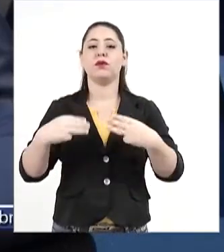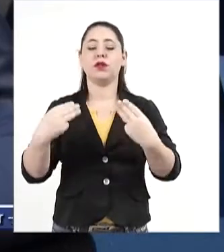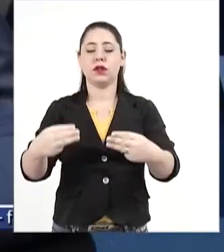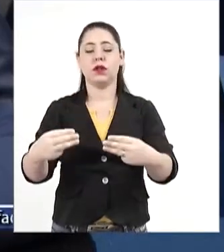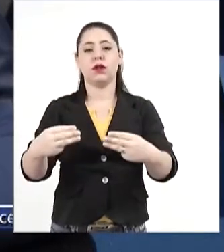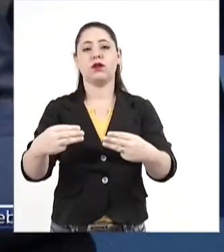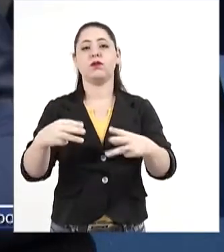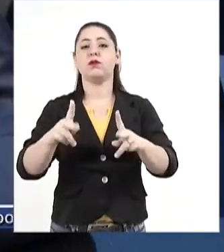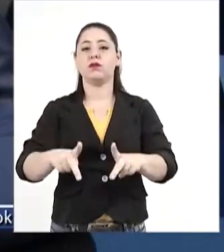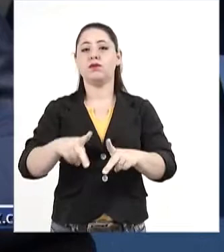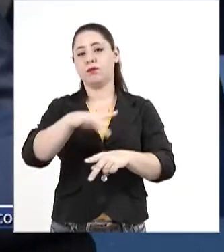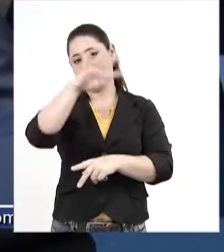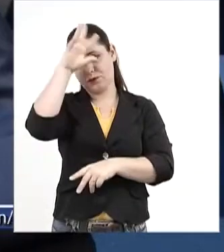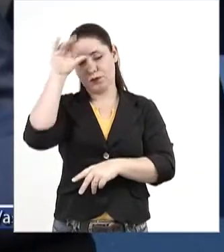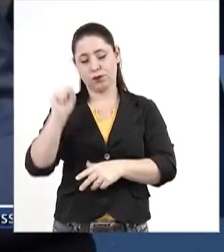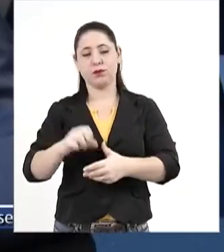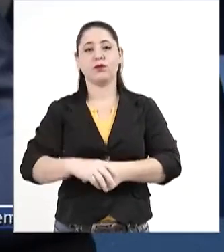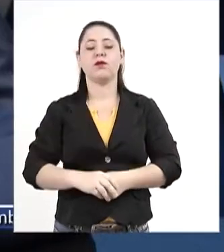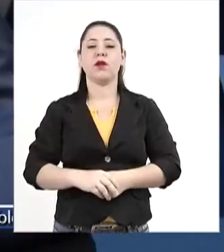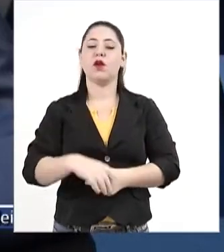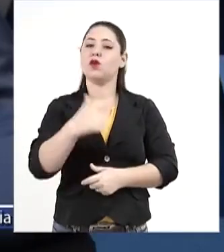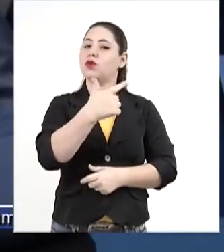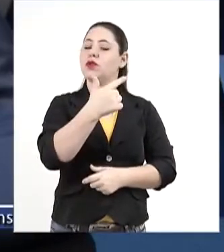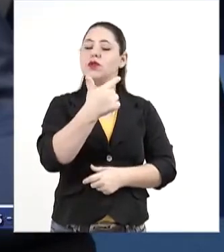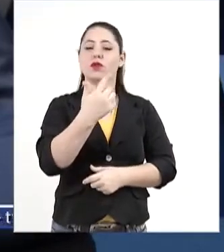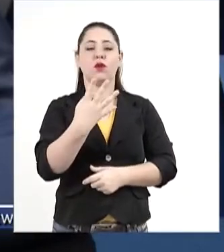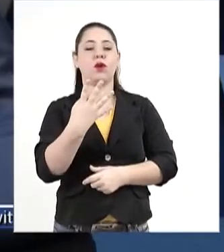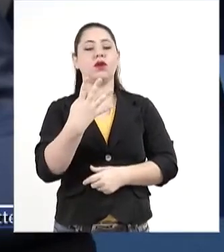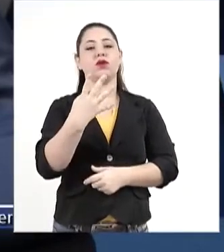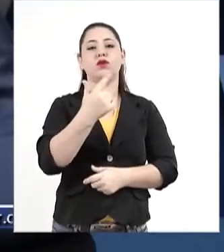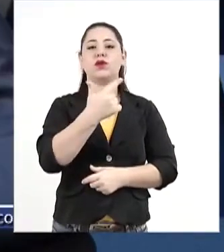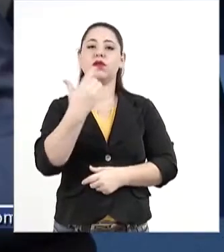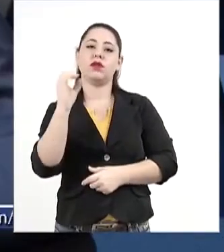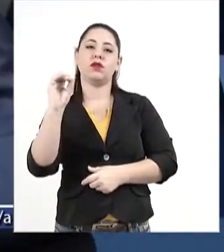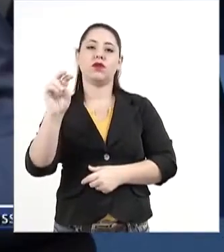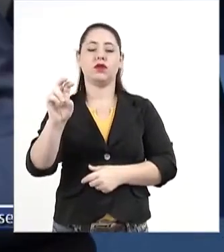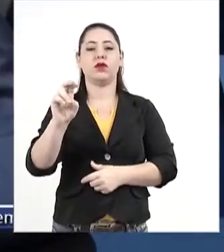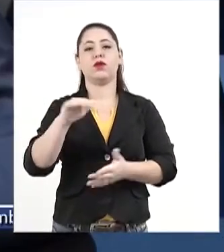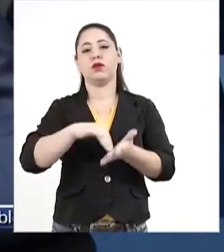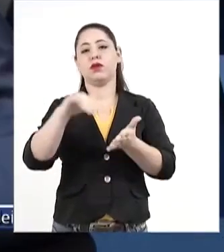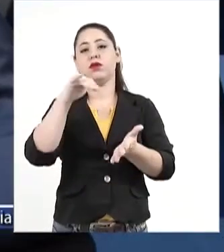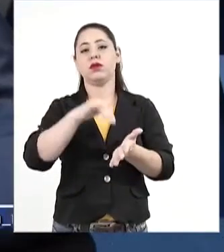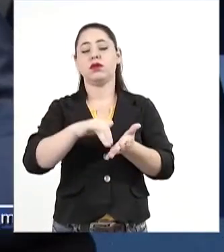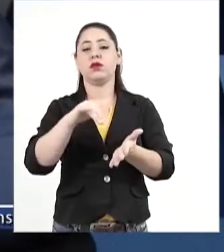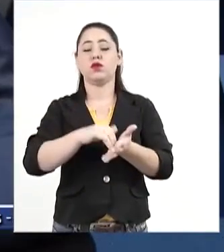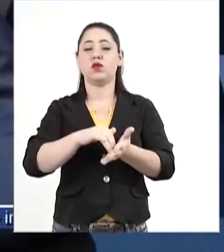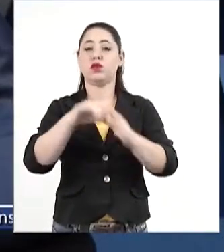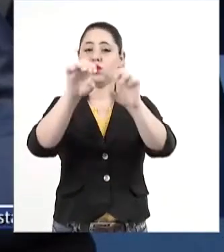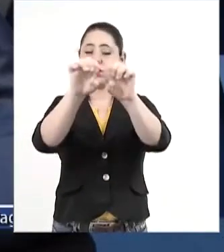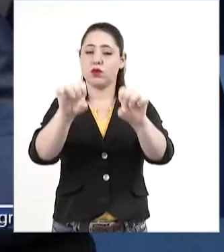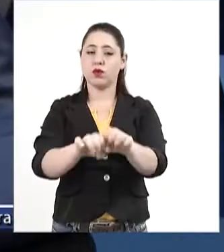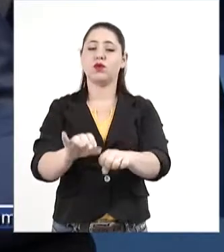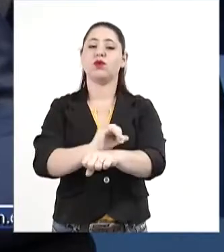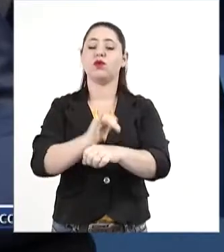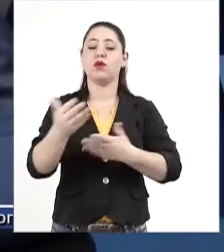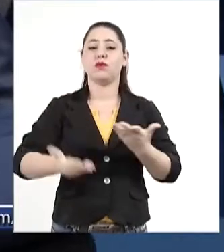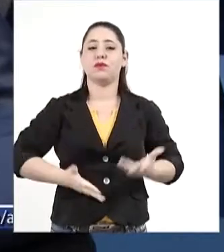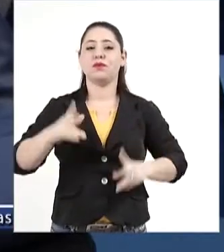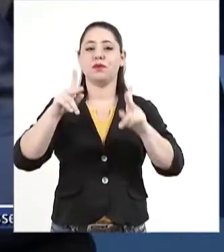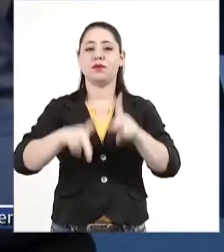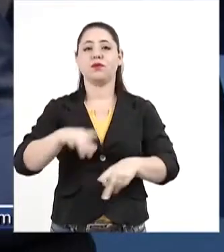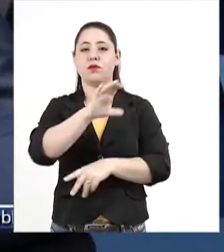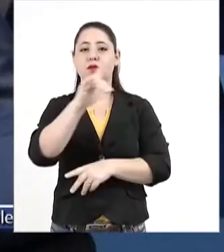Sul. Ofícios números 204 e 20520 da Secretaria de Infraestrutura e Serviços Públicos de Campo